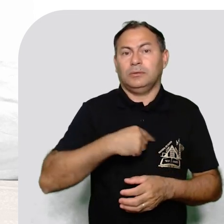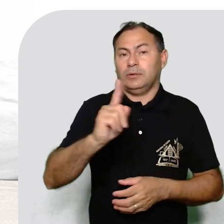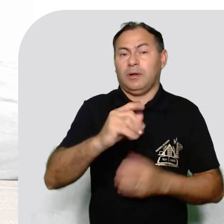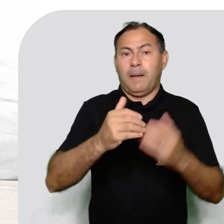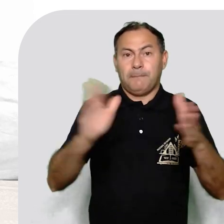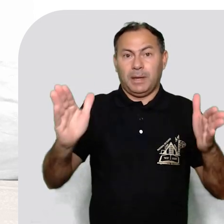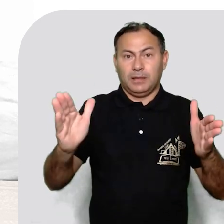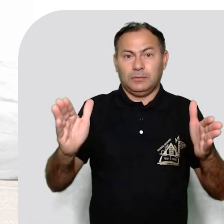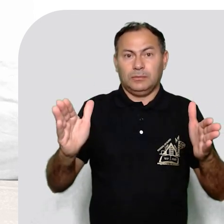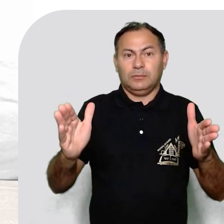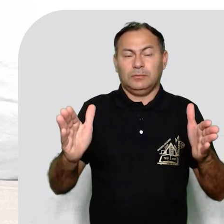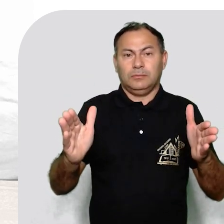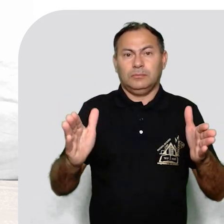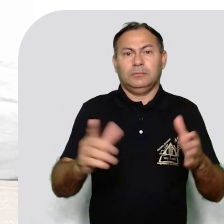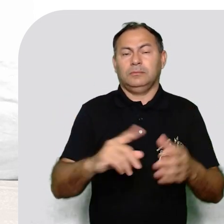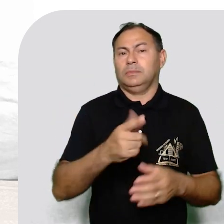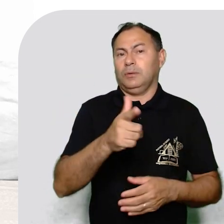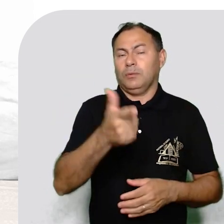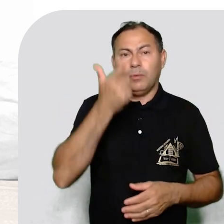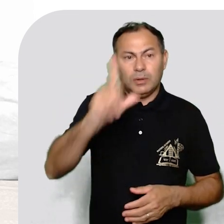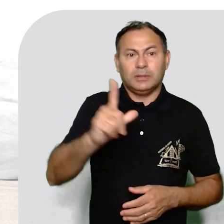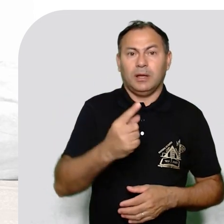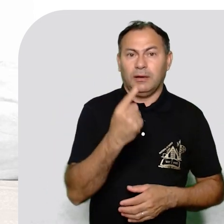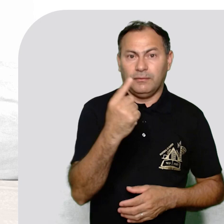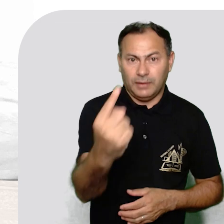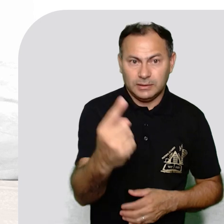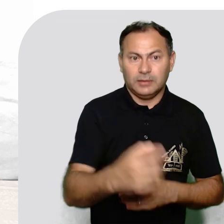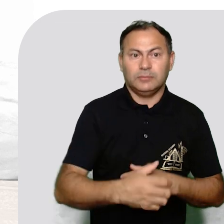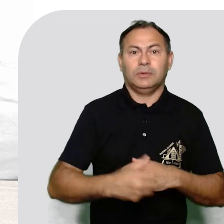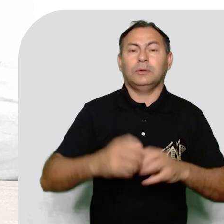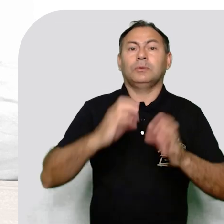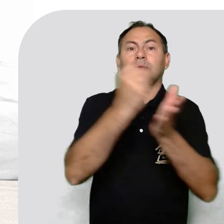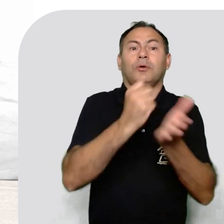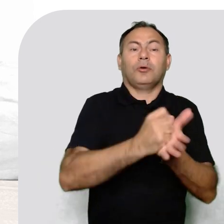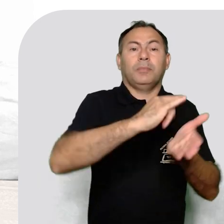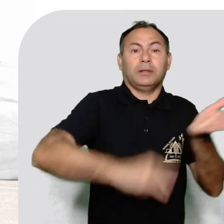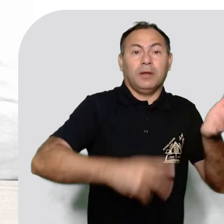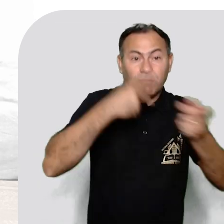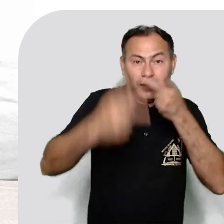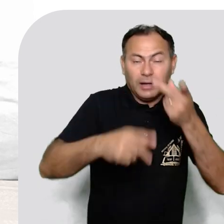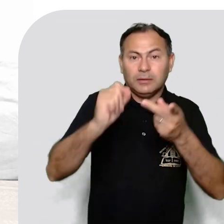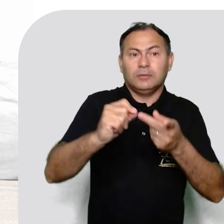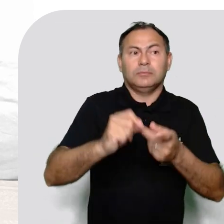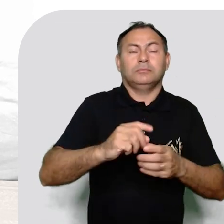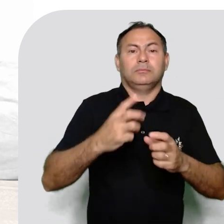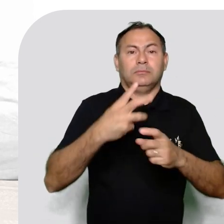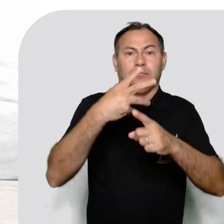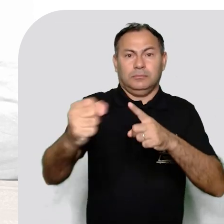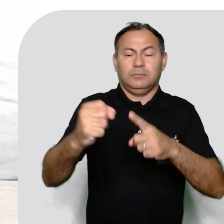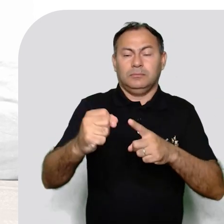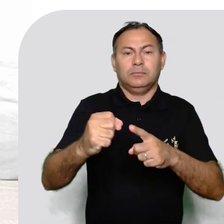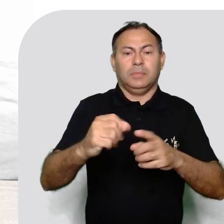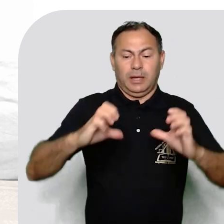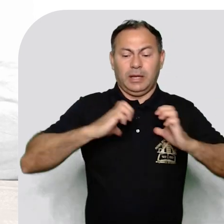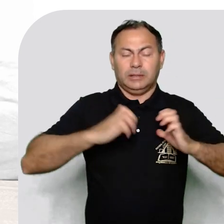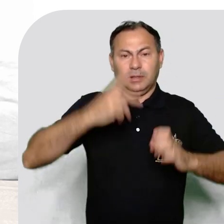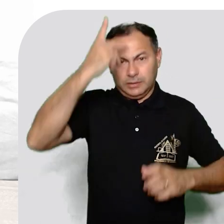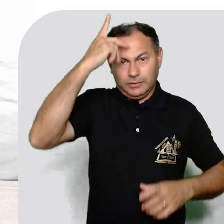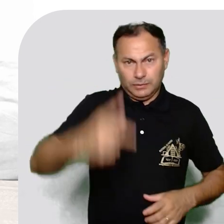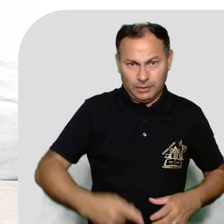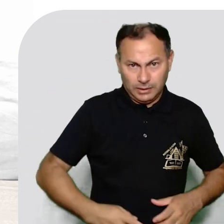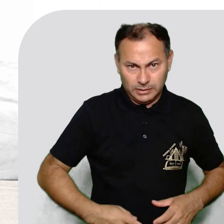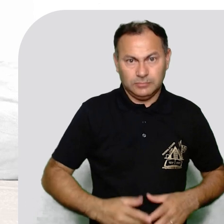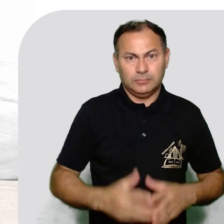estiver aberto a isso, a gente não consegue avançar. Então o documento fala de uma superação de uma ética